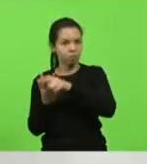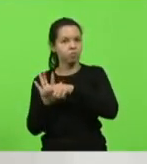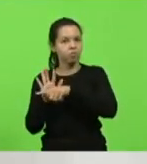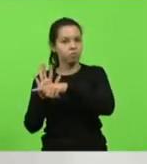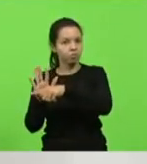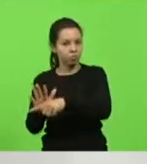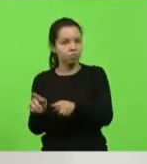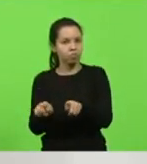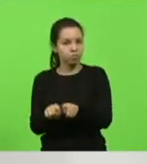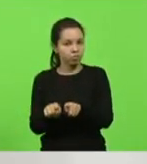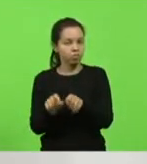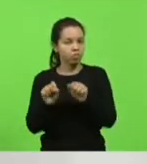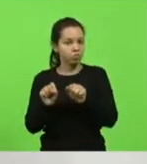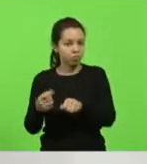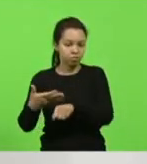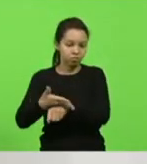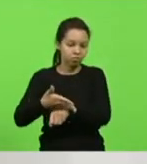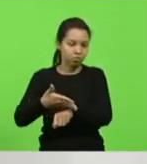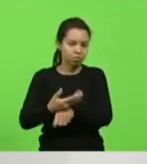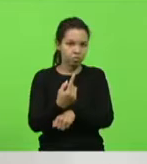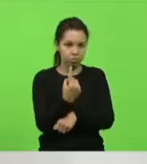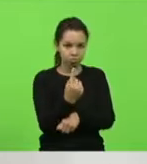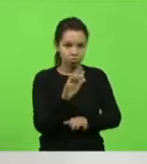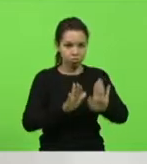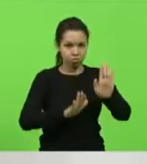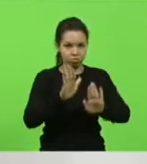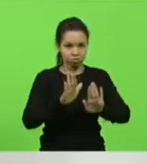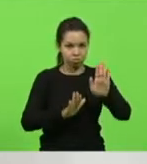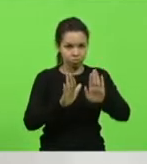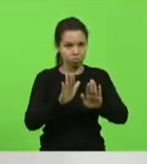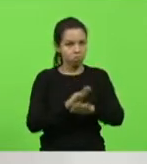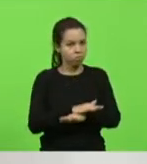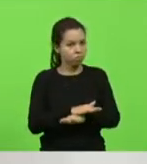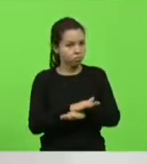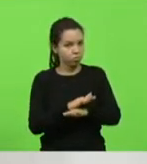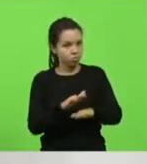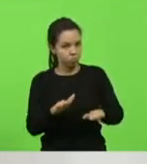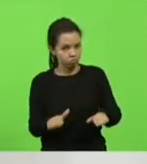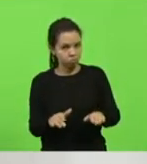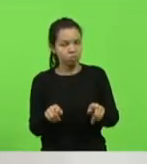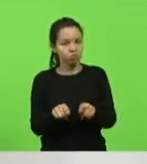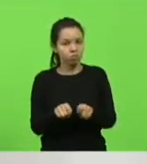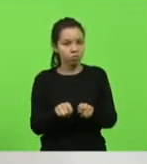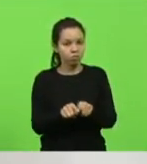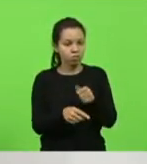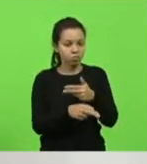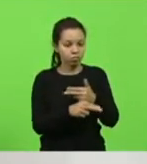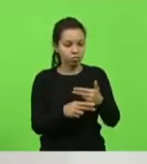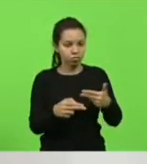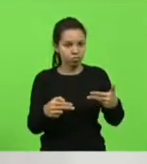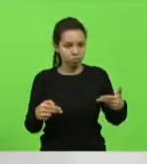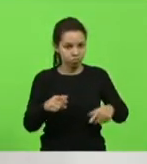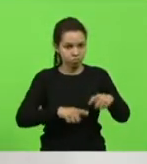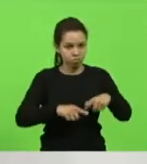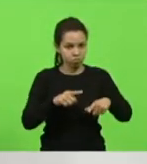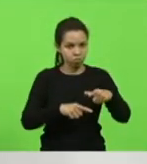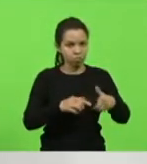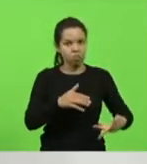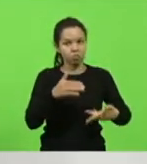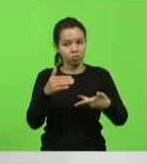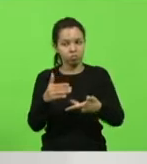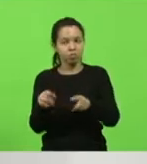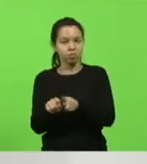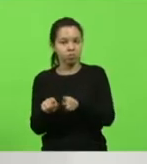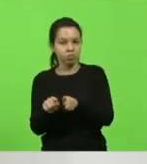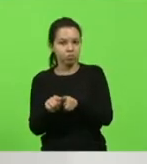de uma única licitação com maior volume de fornecimento e por isso oferecer preços unitários mais